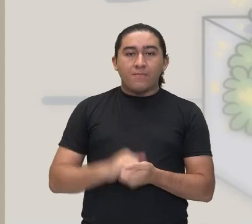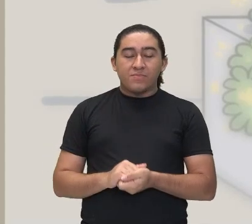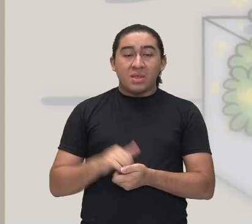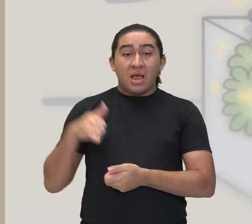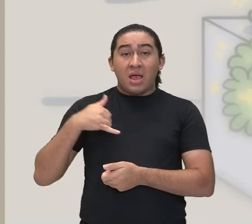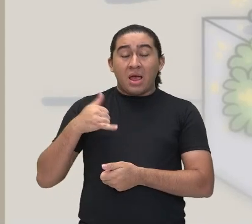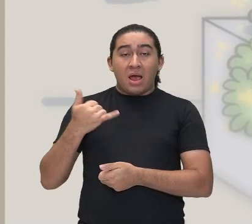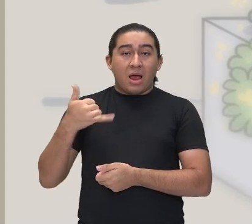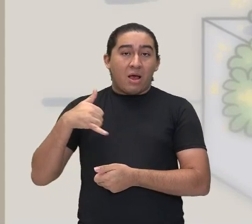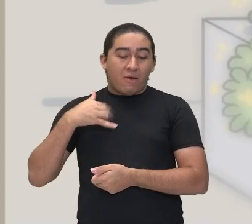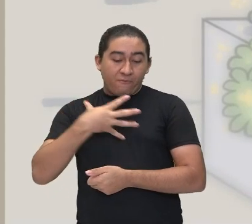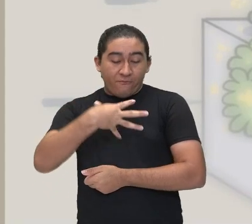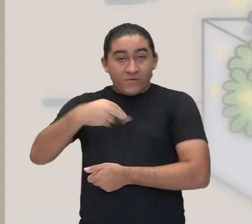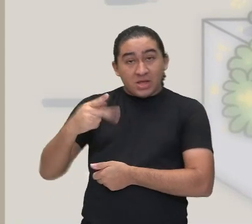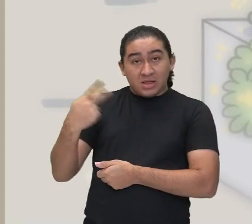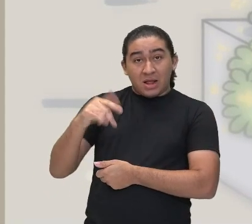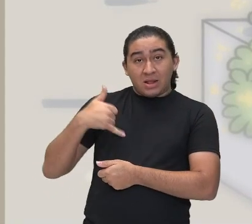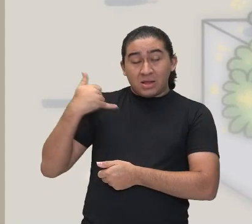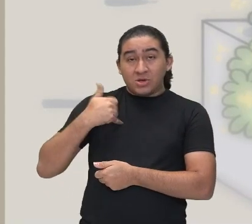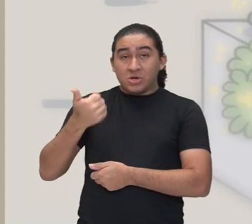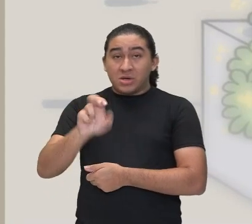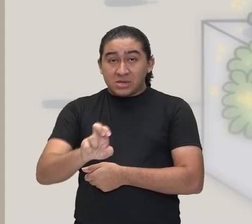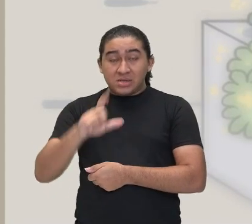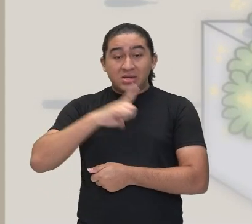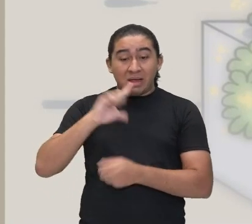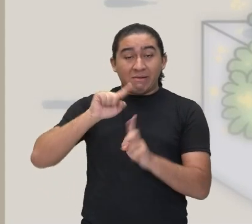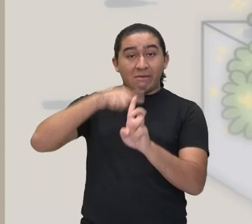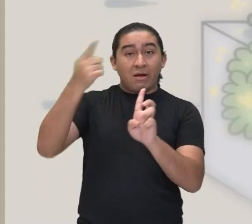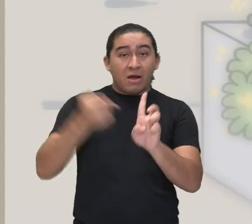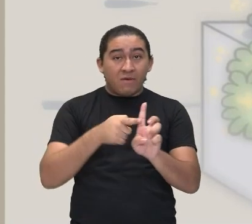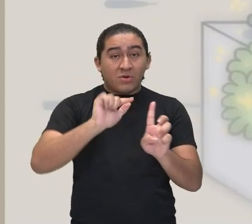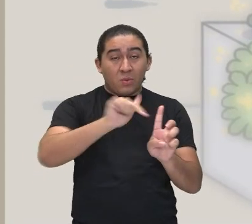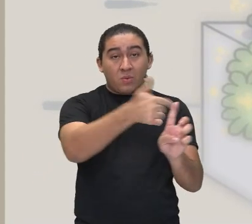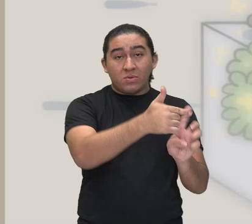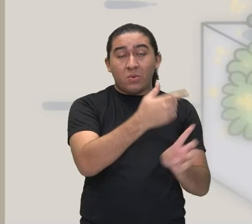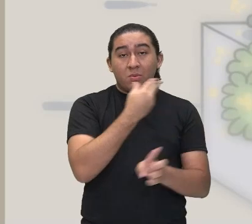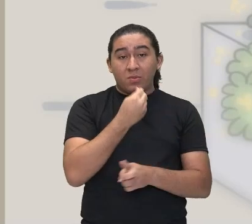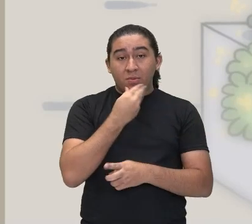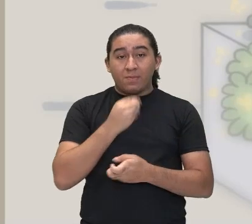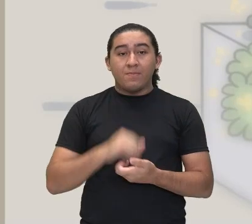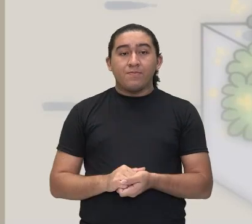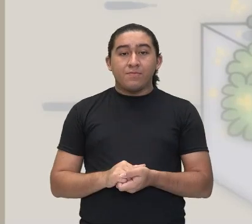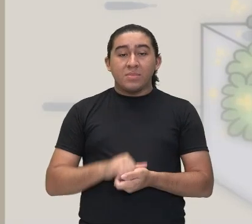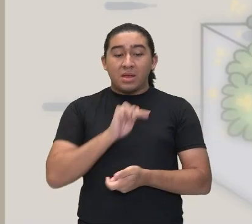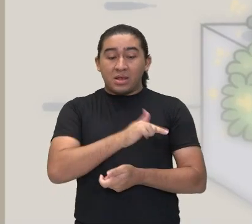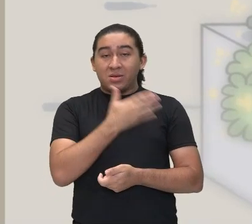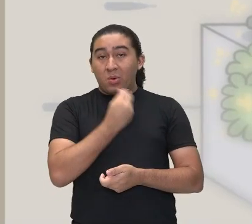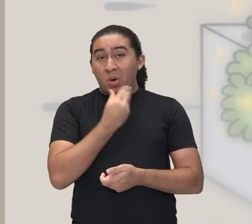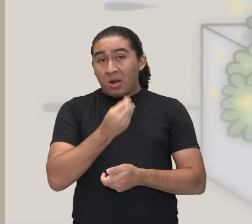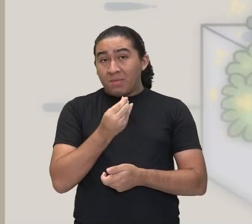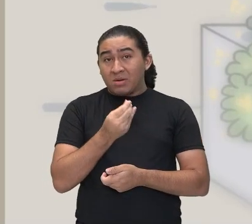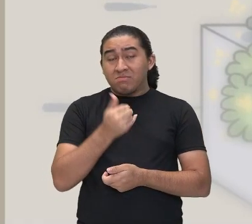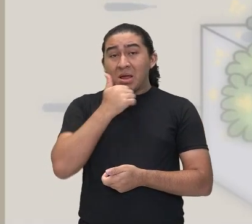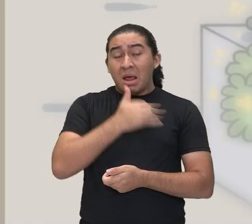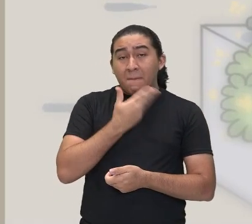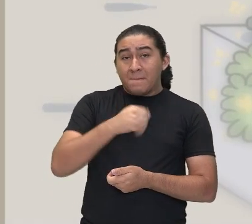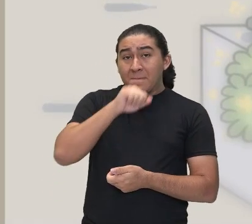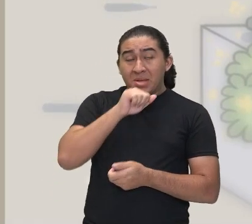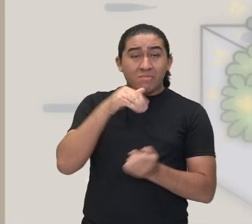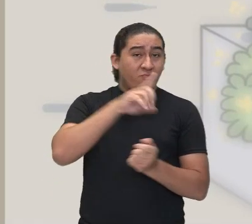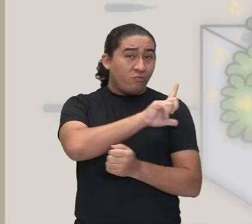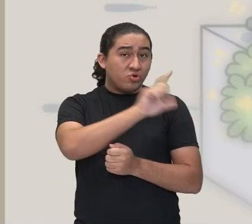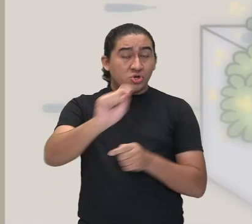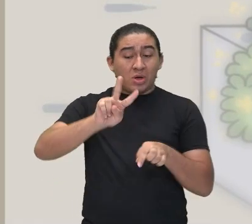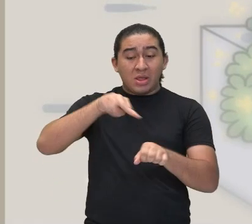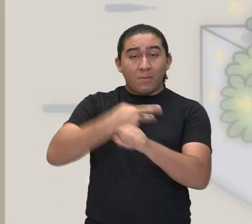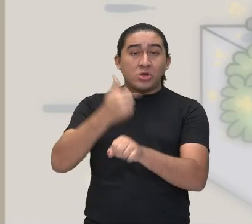anos, engravidou de um funcionário da venda de João Romão. Ele não assumiu e a menina fugiu de casa depois